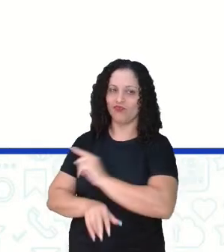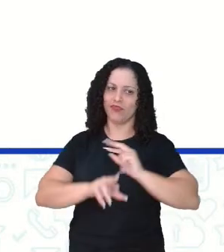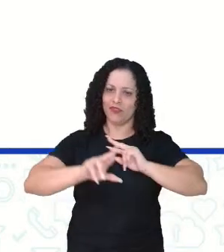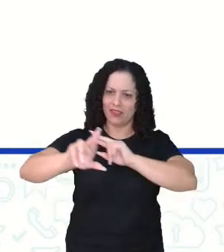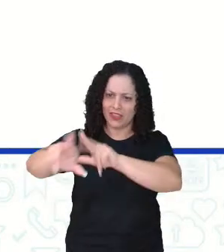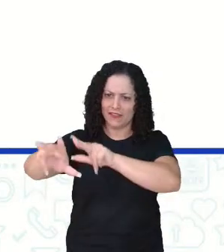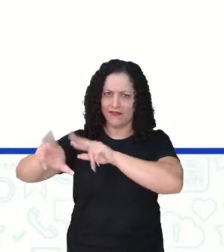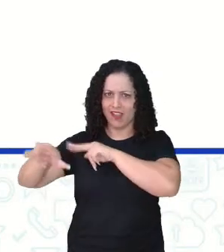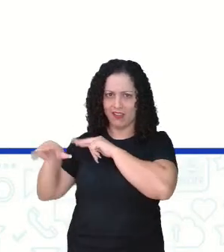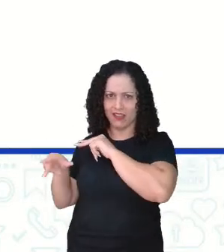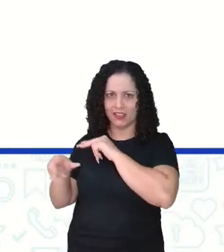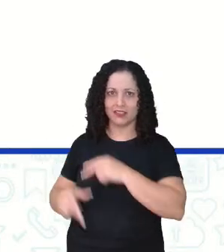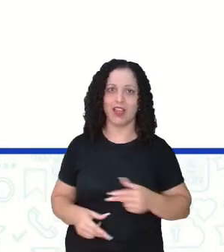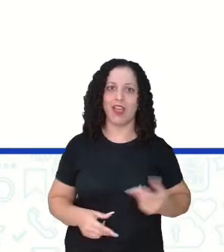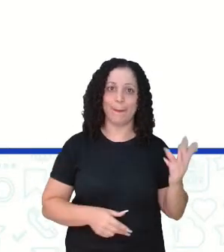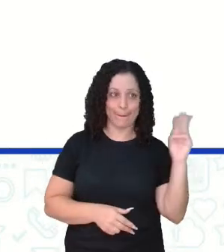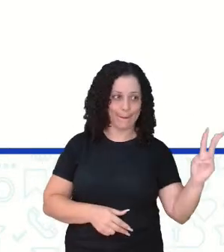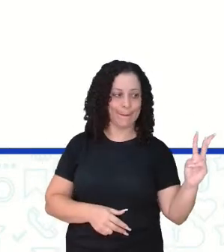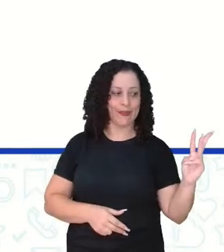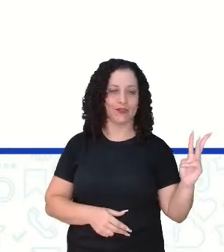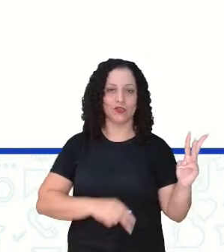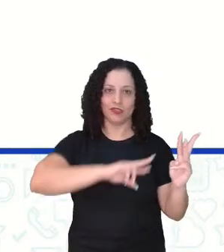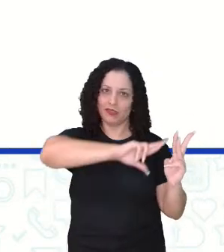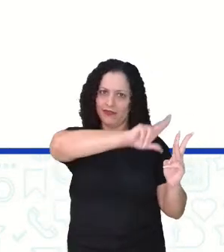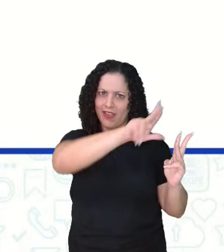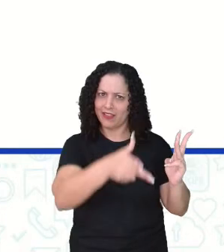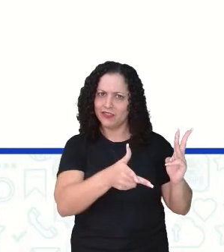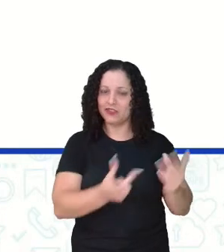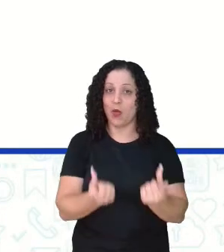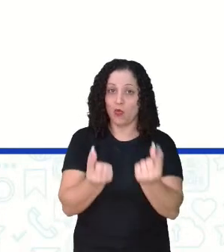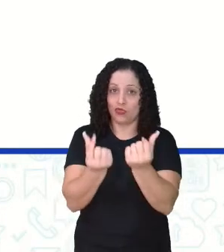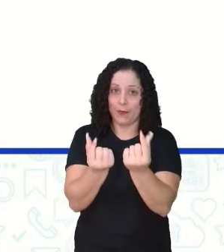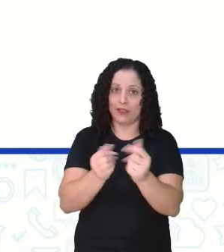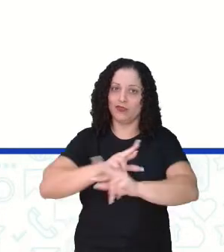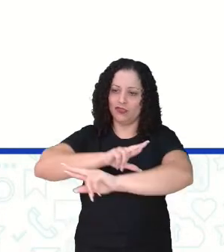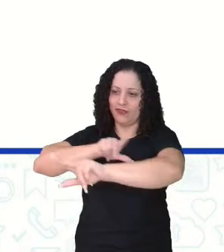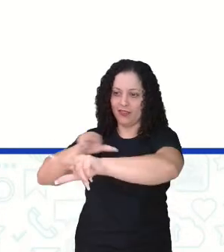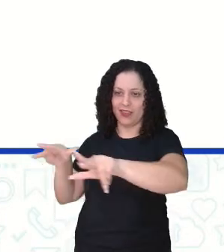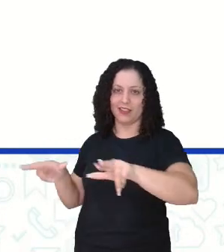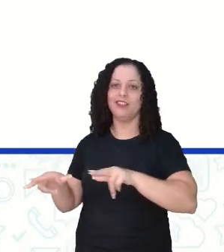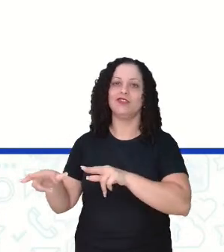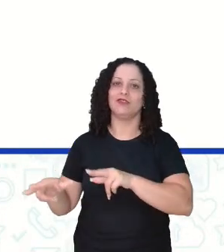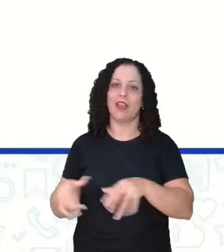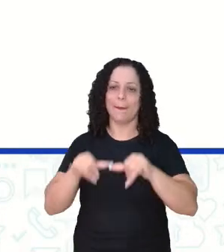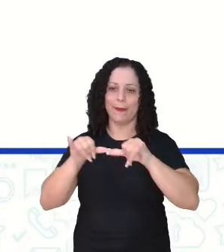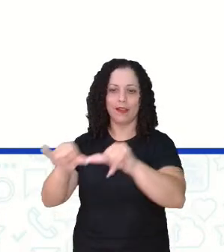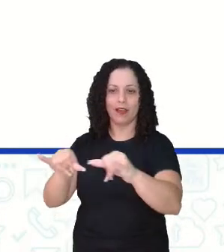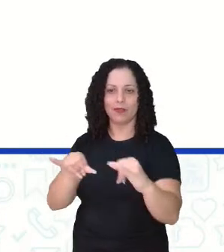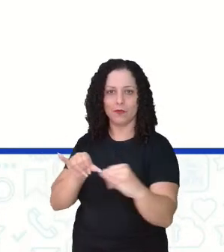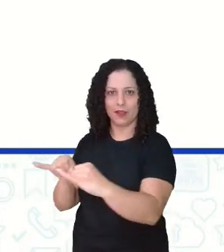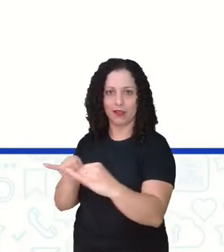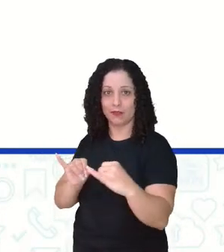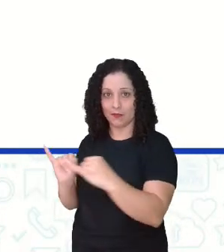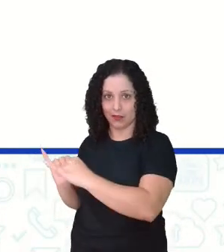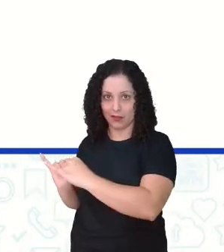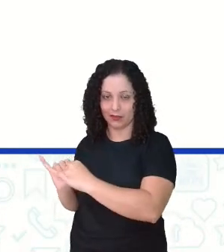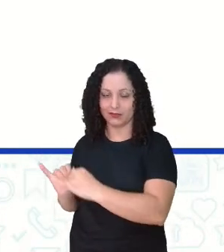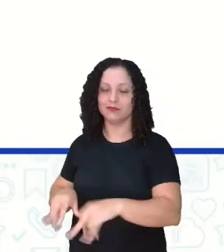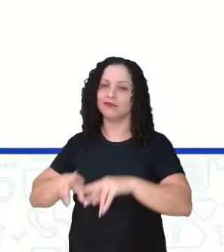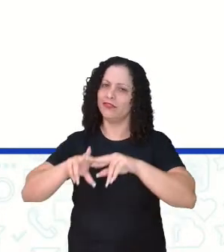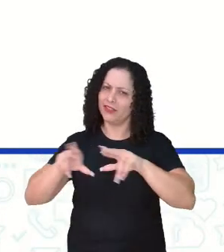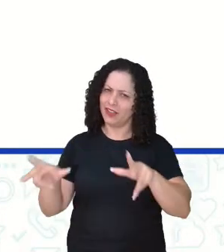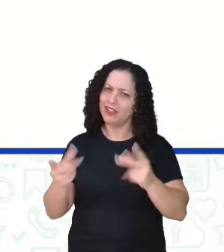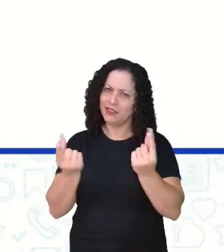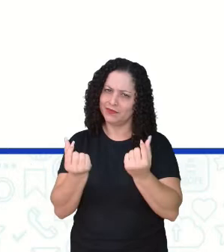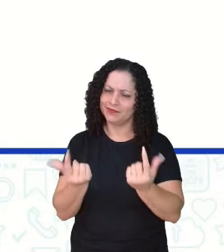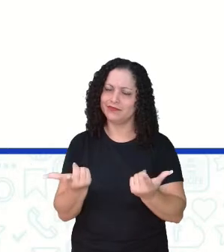mercados diferentes, claro que os preços eles serão diferentes no mercado, certo? E eu falei para você na aula